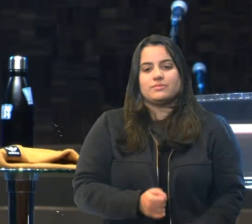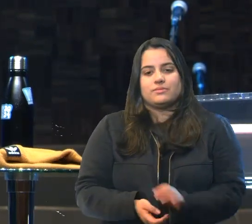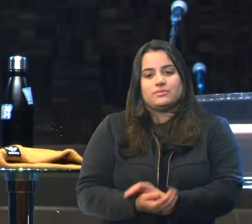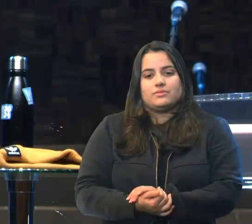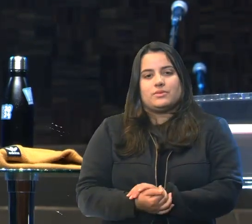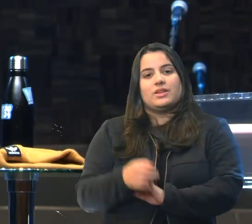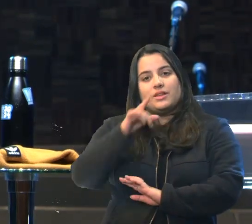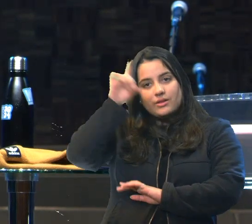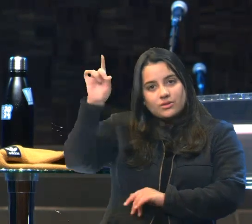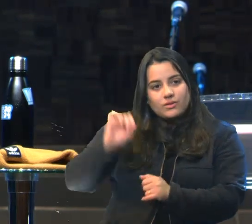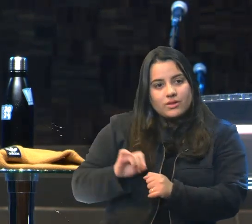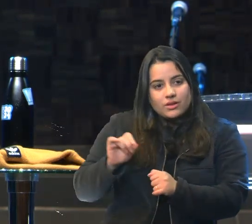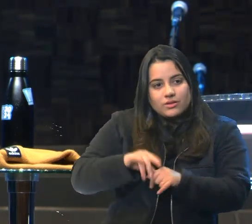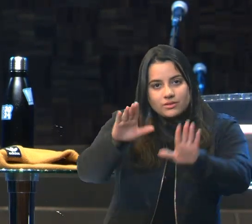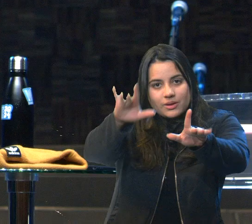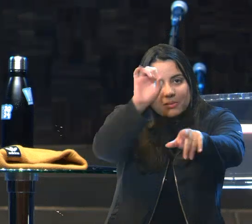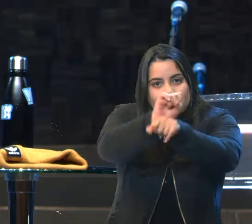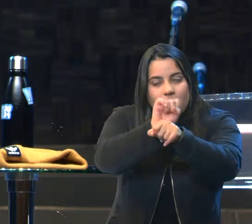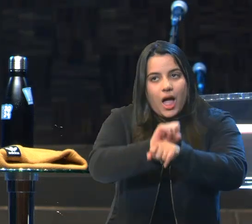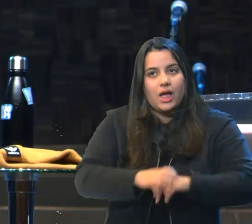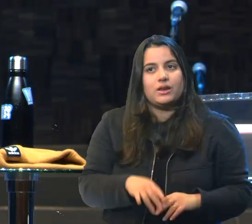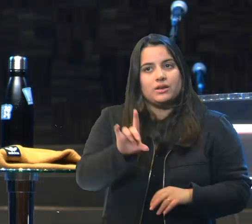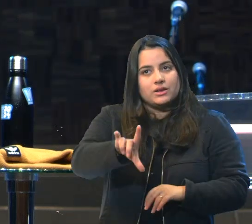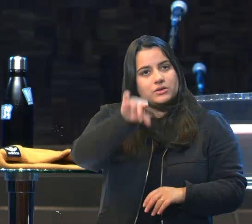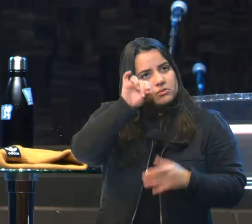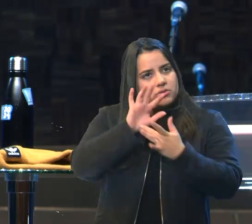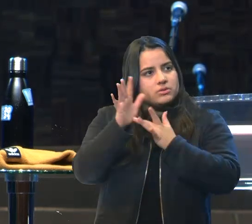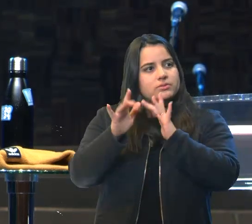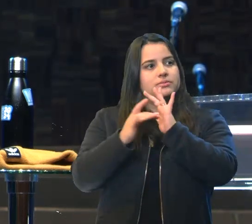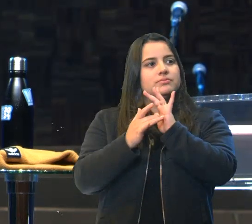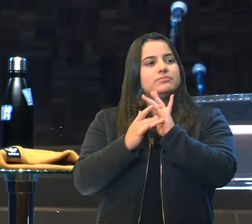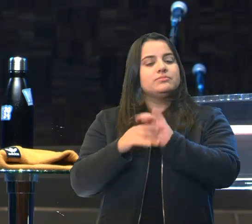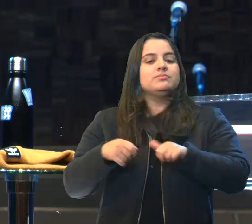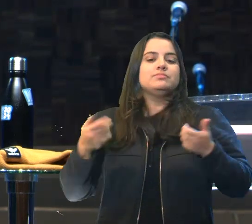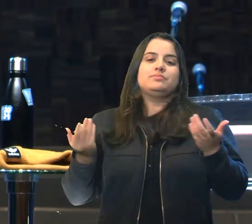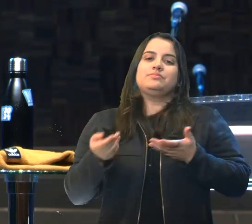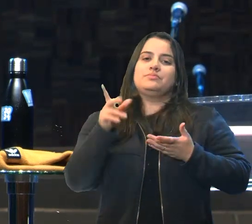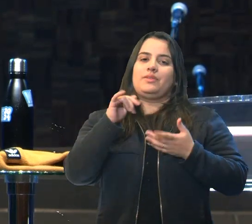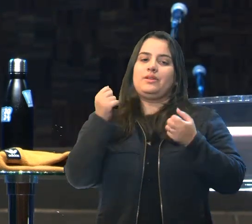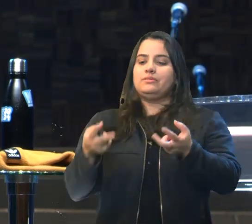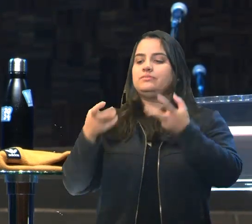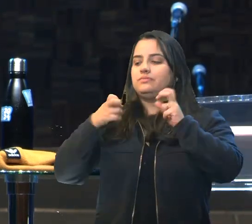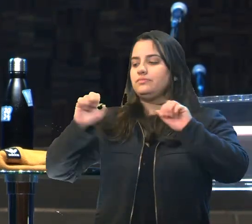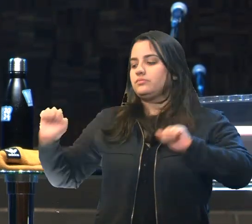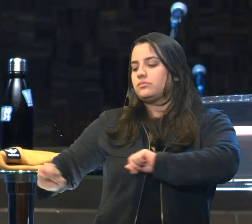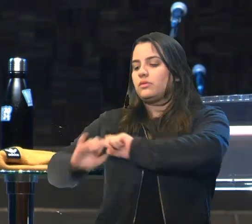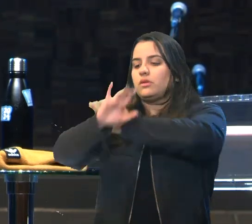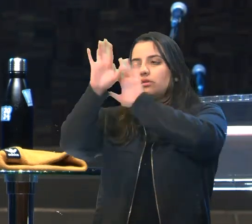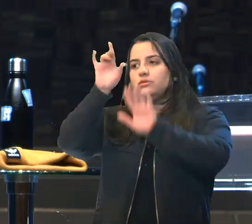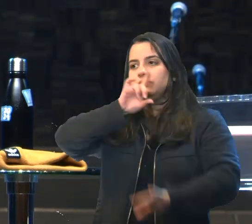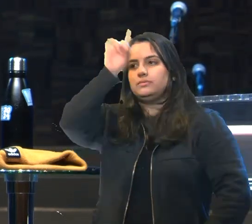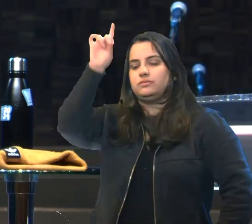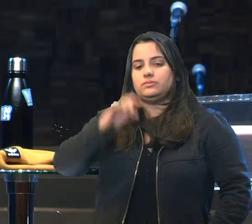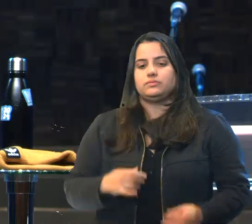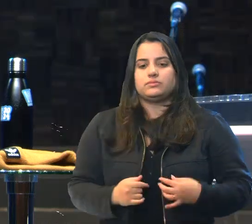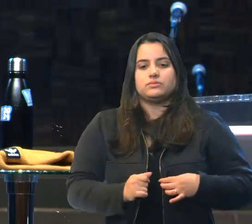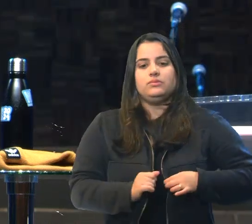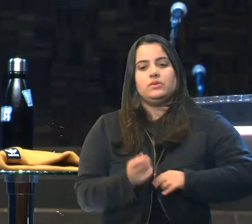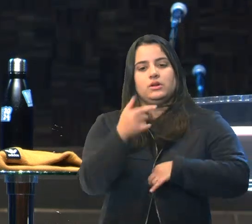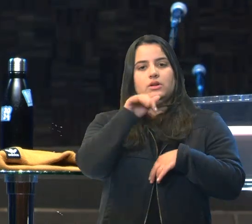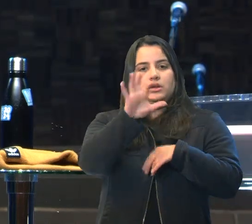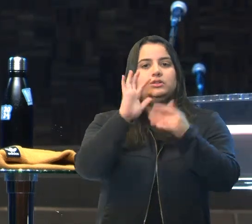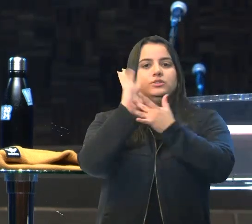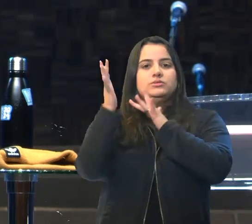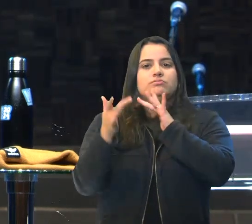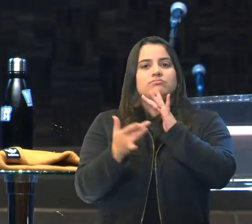falando, ei, para um pouquinho. Escolha a boa parte. E hoje você vai ver a glória de Deus. É isso que Jesus está falando